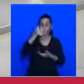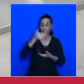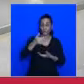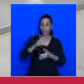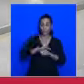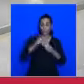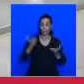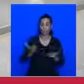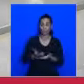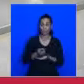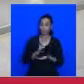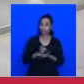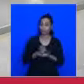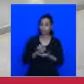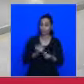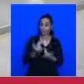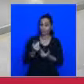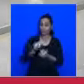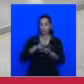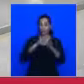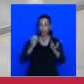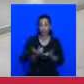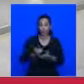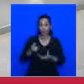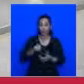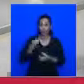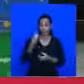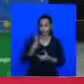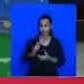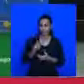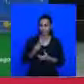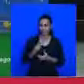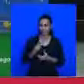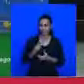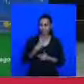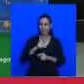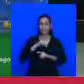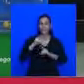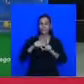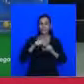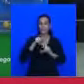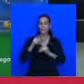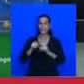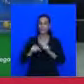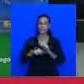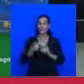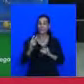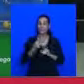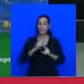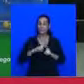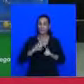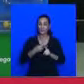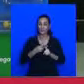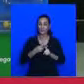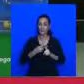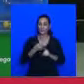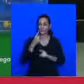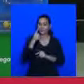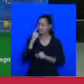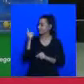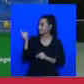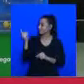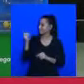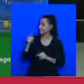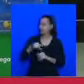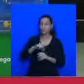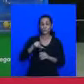reabastecimento do suporte em cima do mesmo globo, ou seja, do globo número 3, para a realização do segundo sorteio da dupla cena. Então,